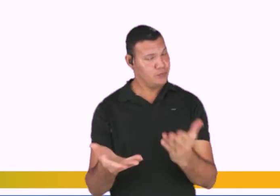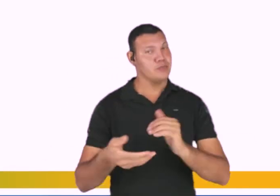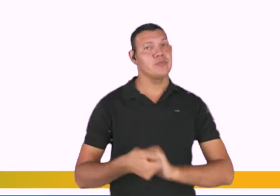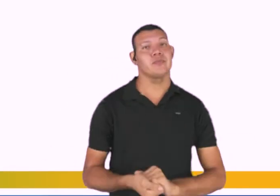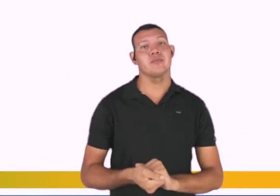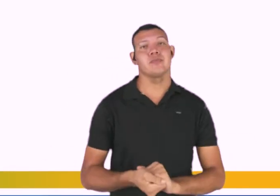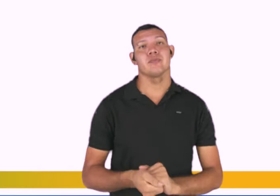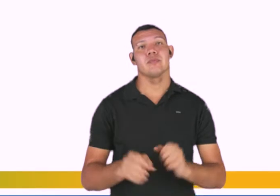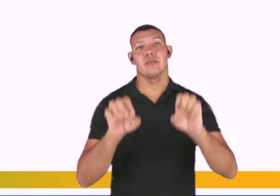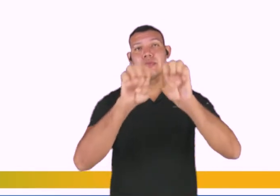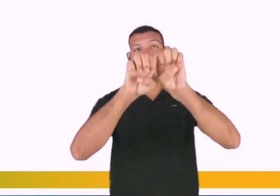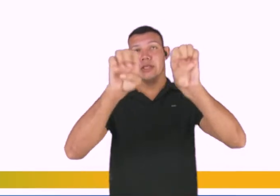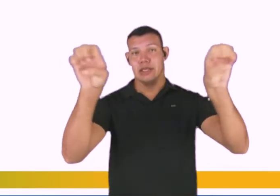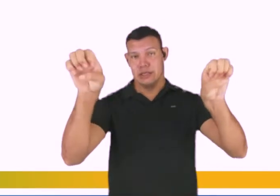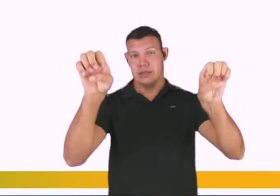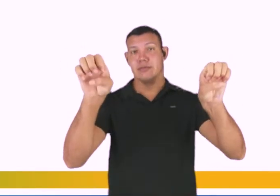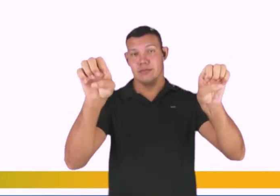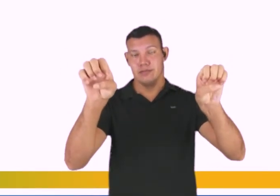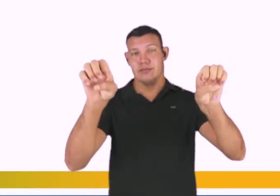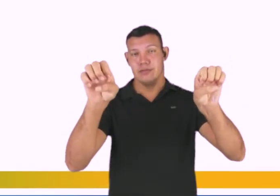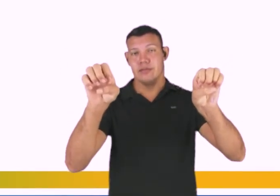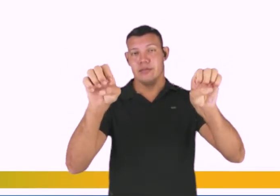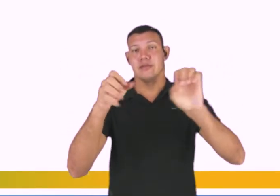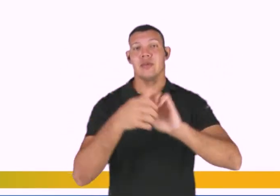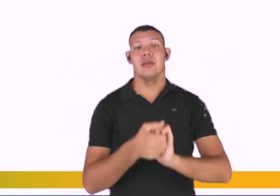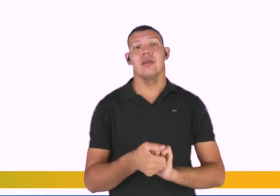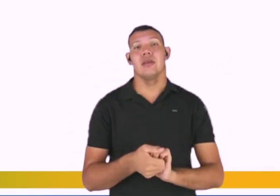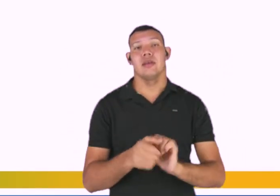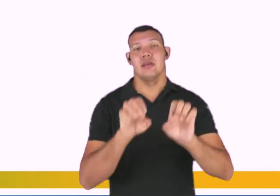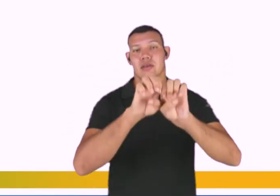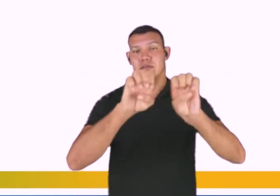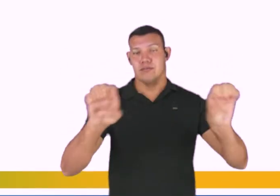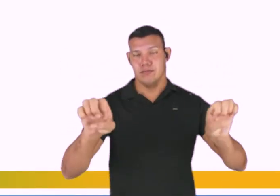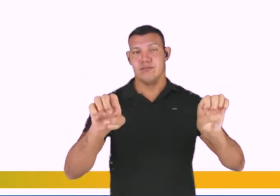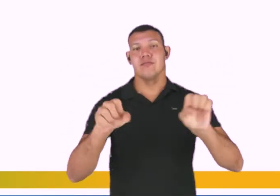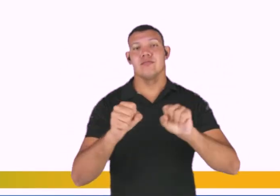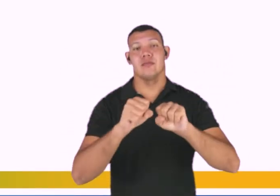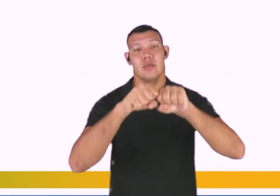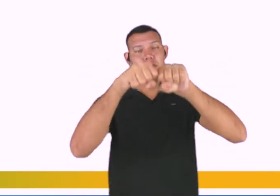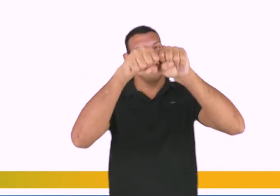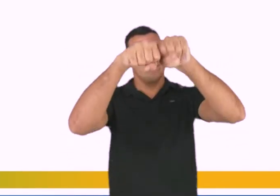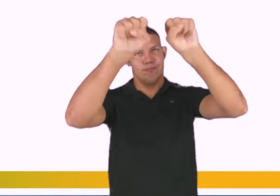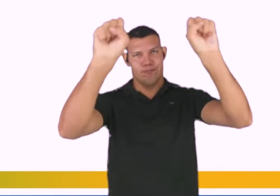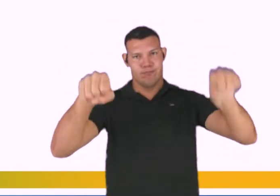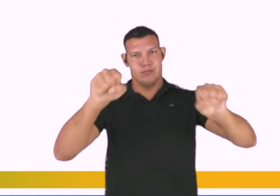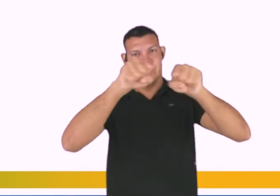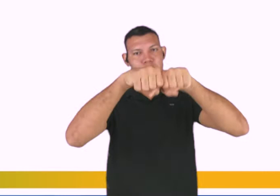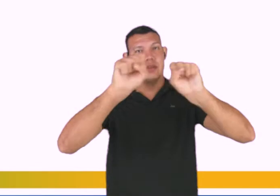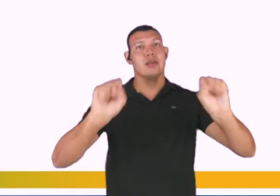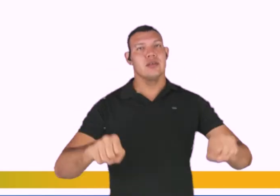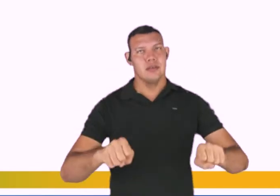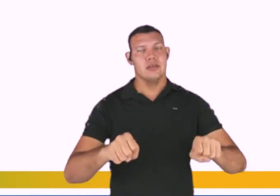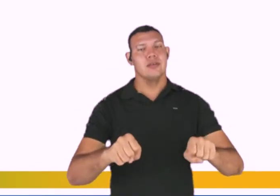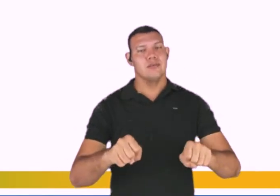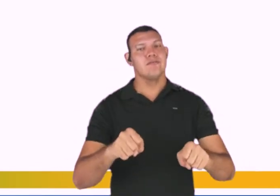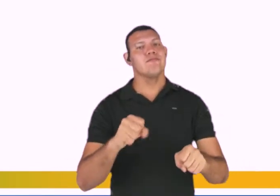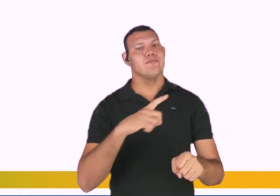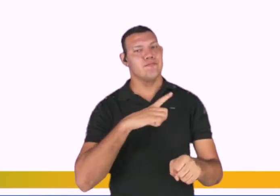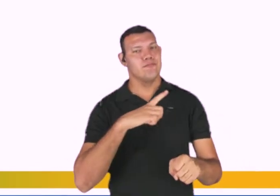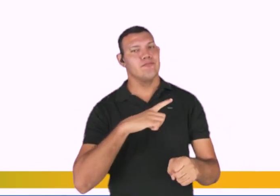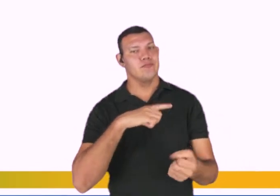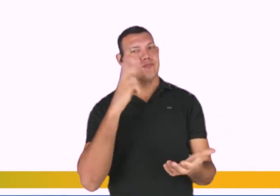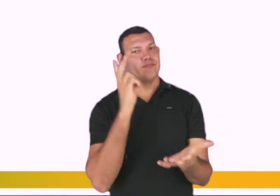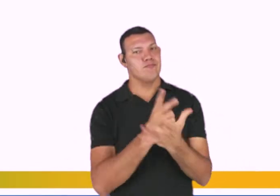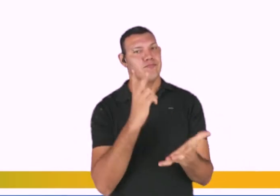Sistema equivalente acontece quando dois sistemas são equivalentes quando possuem o mesmo conjunto de solução.